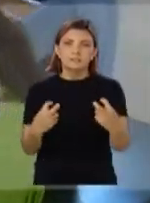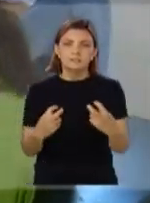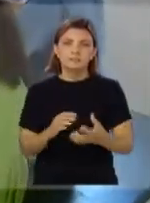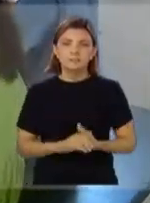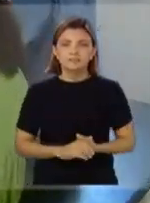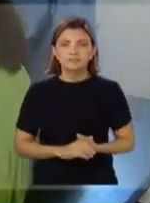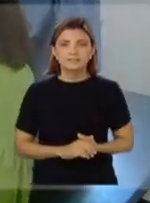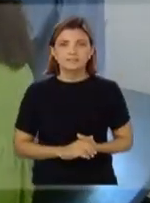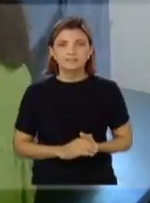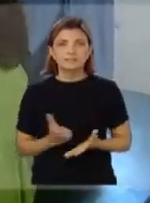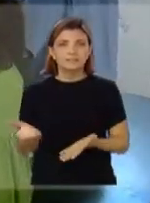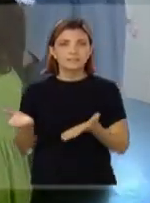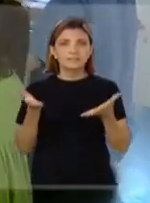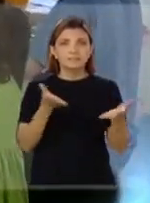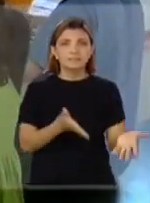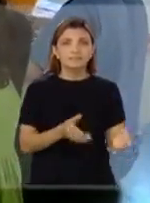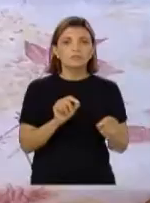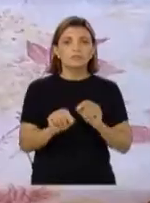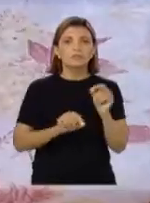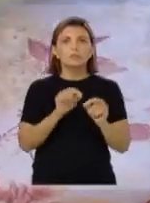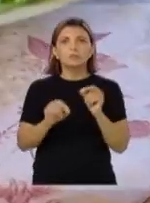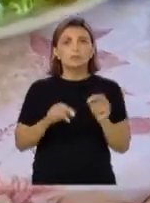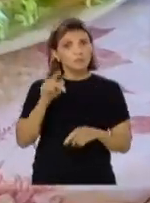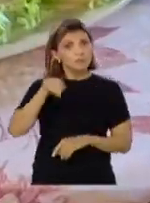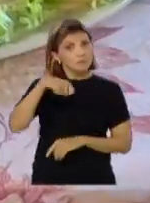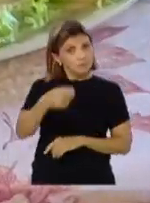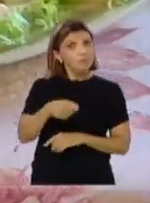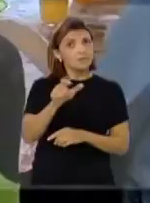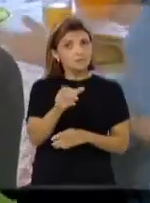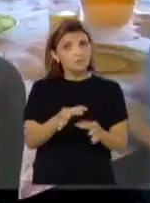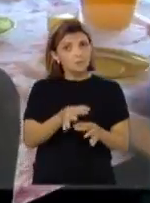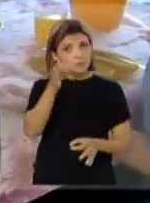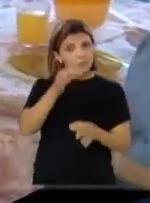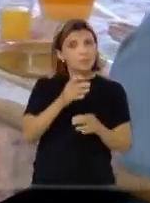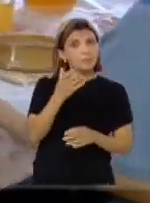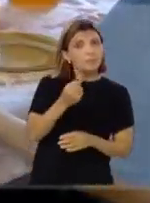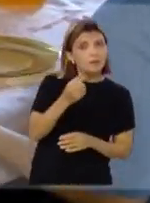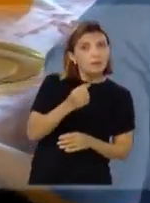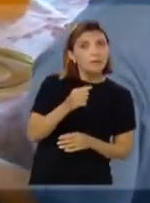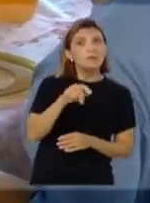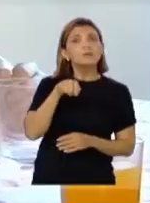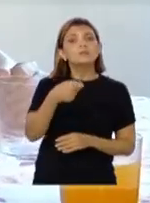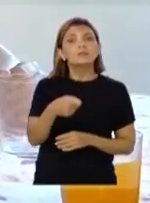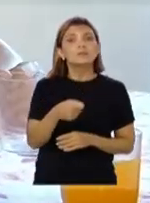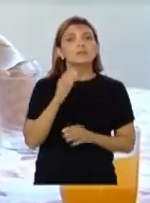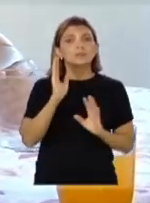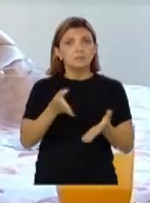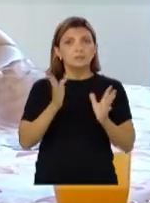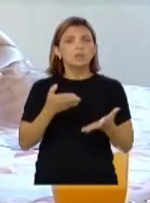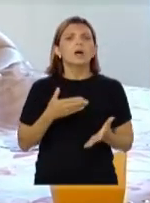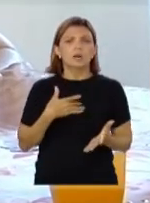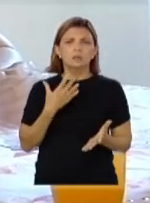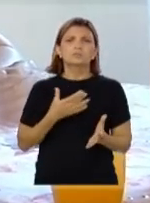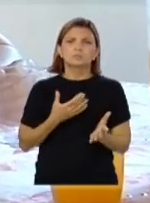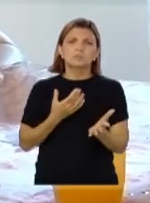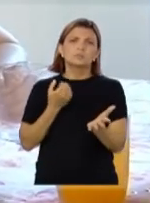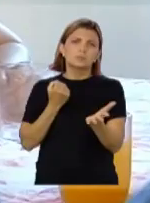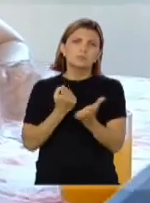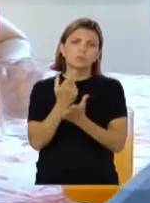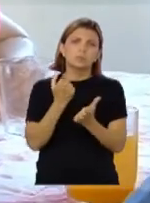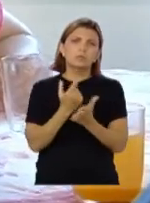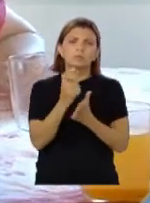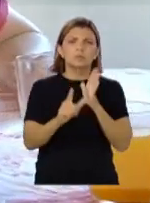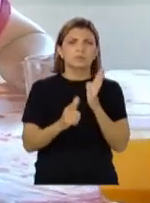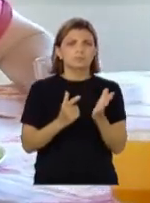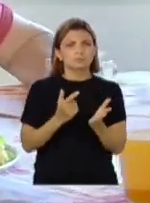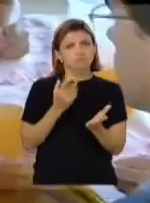també a pessoal que eu trouxe PR Nossa entrada isso é palmito Carlos depois de tudo você serve palmito calma pessoal esse Palmito é certificado foi